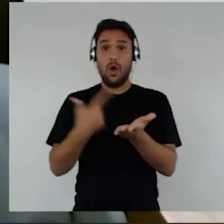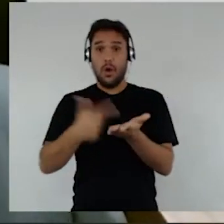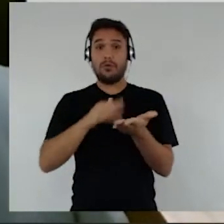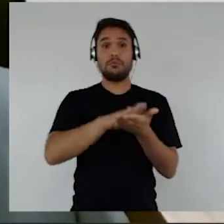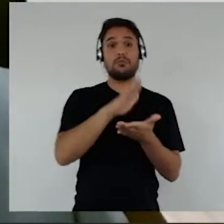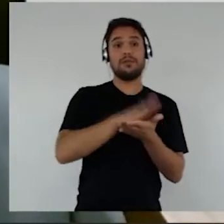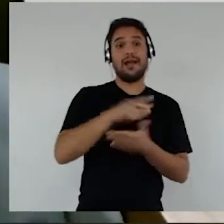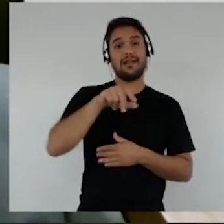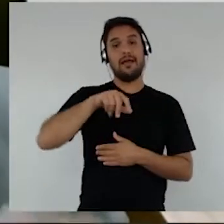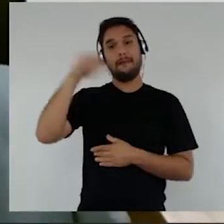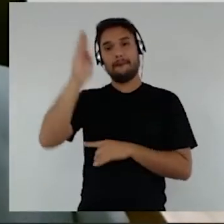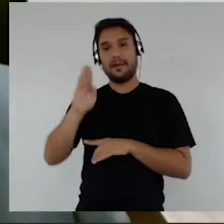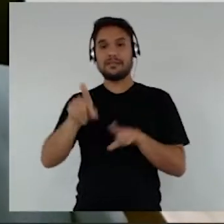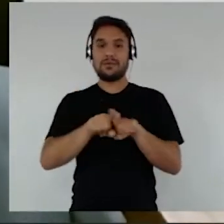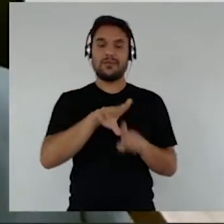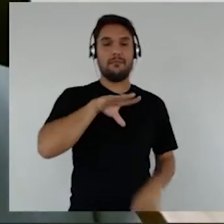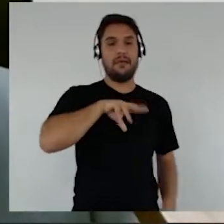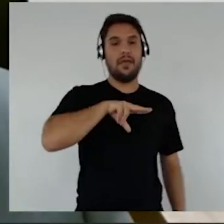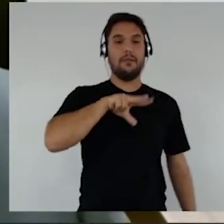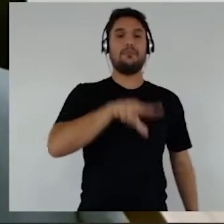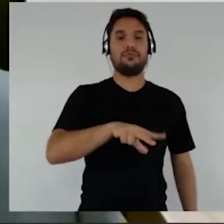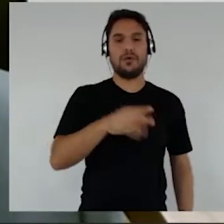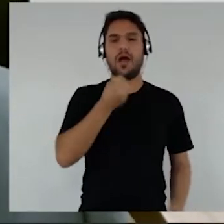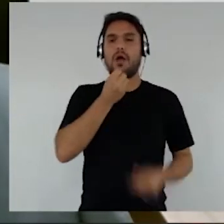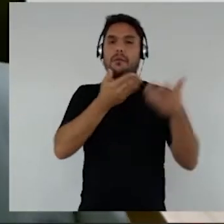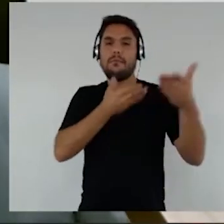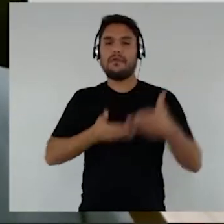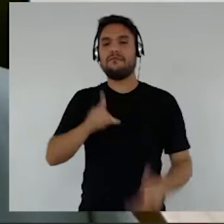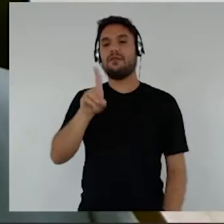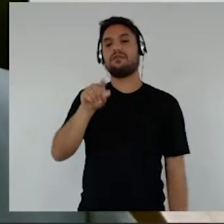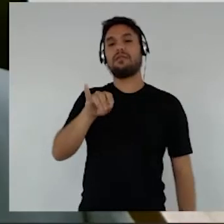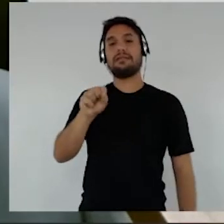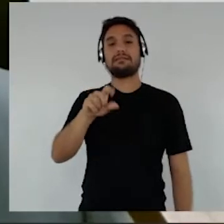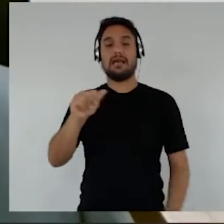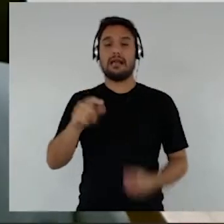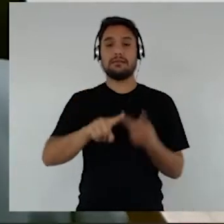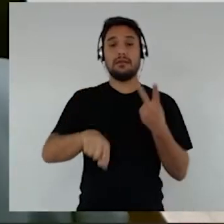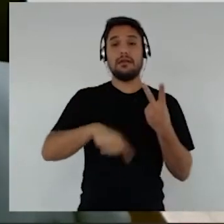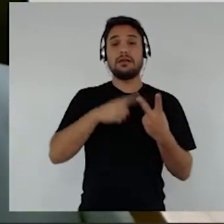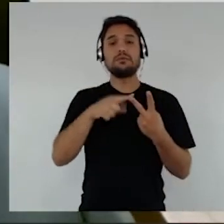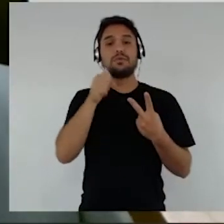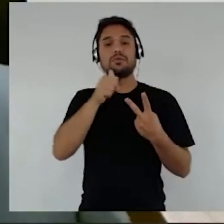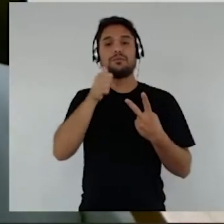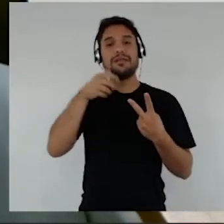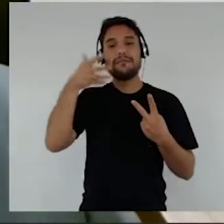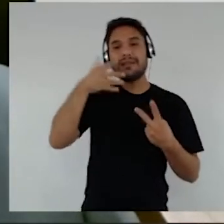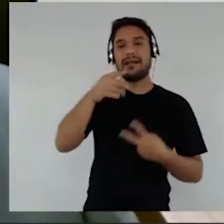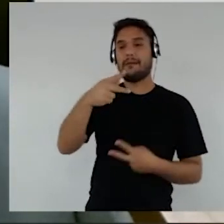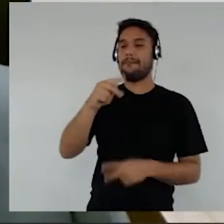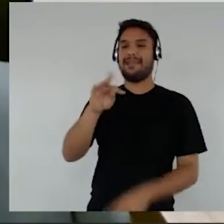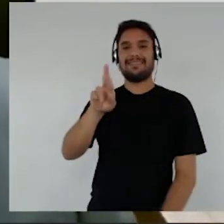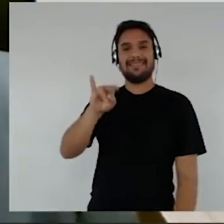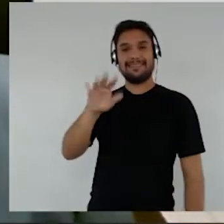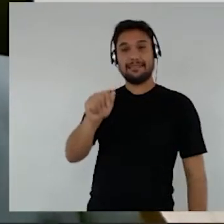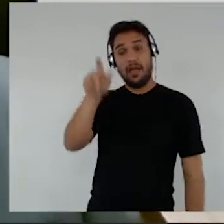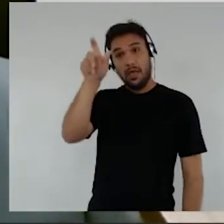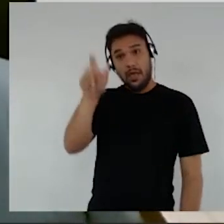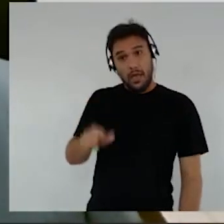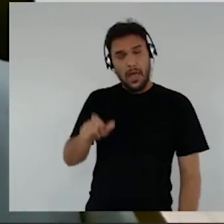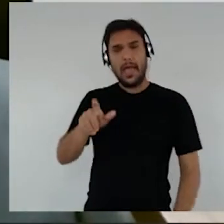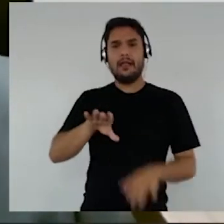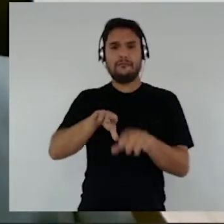e Portugal. Seja muito bem-vindo, professor Dani Salles. Nossa segunda palestrante, doutora Patrícia Vanzolini,